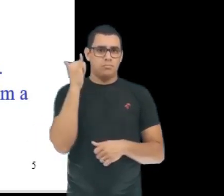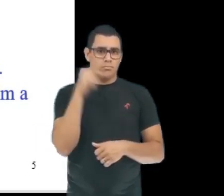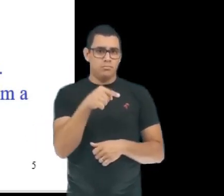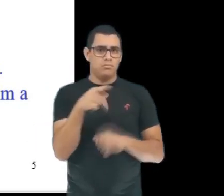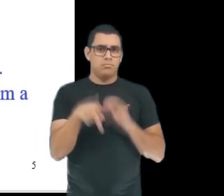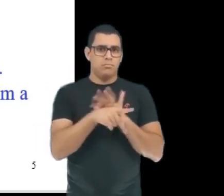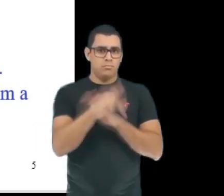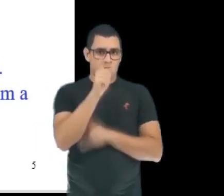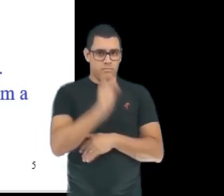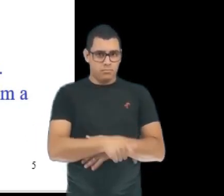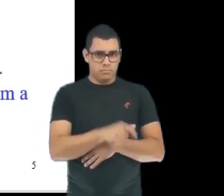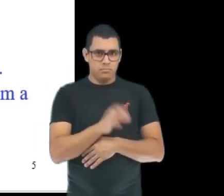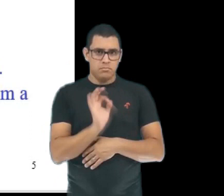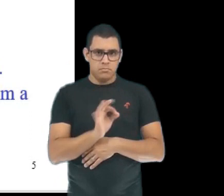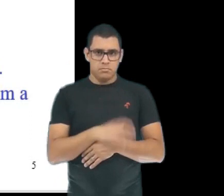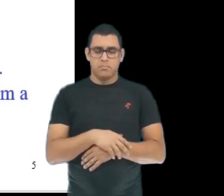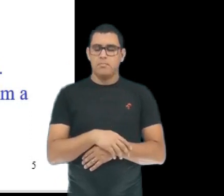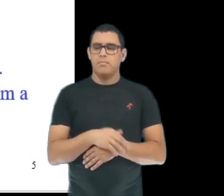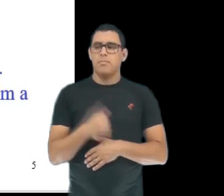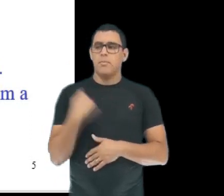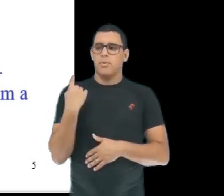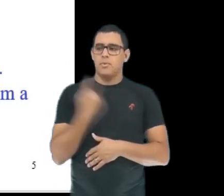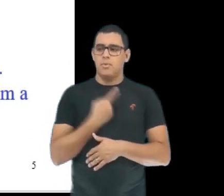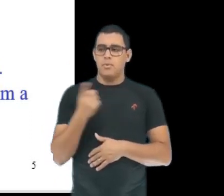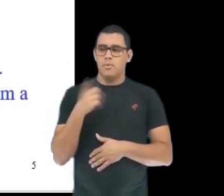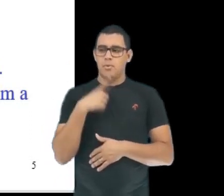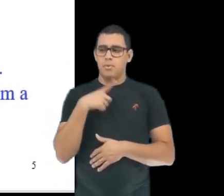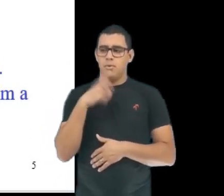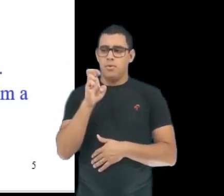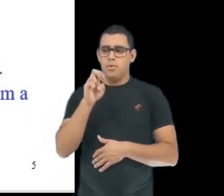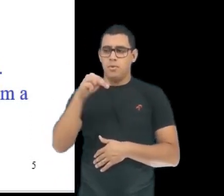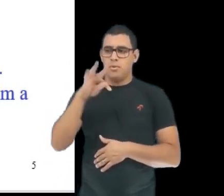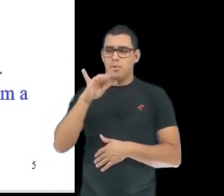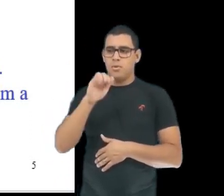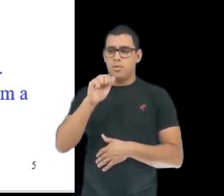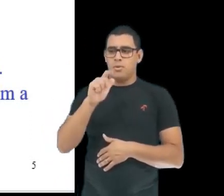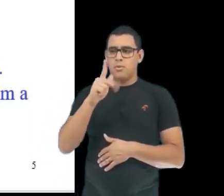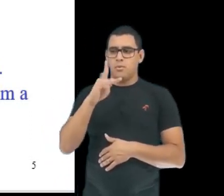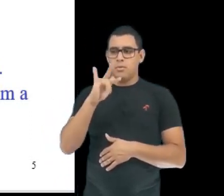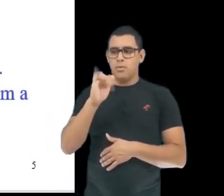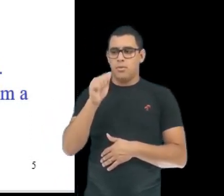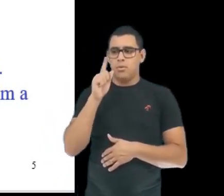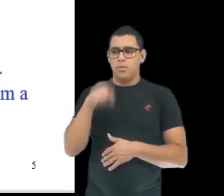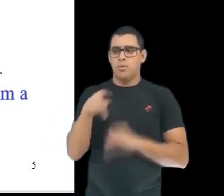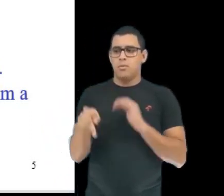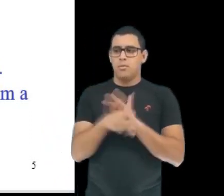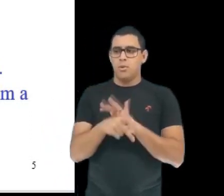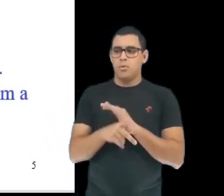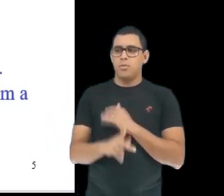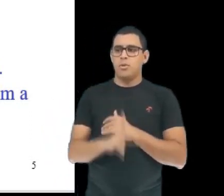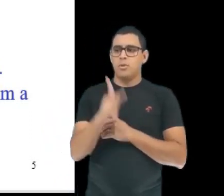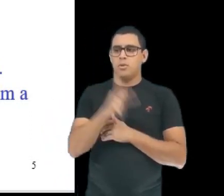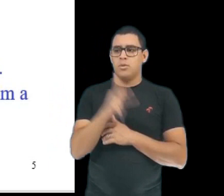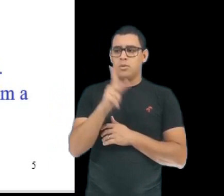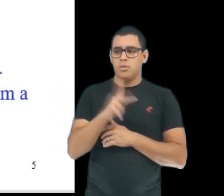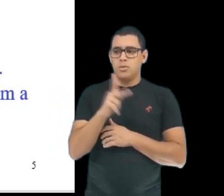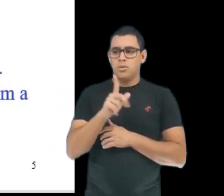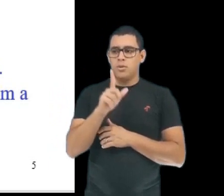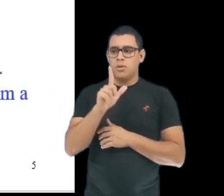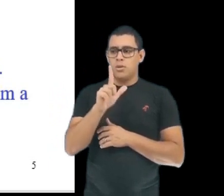de uma substância, certo? E aí, a gente tem a entalpia, ela é dada em unidade de medida